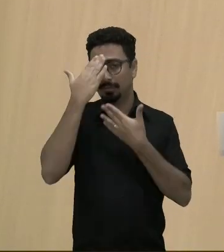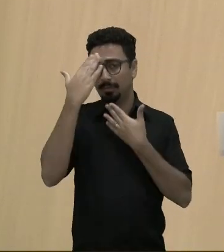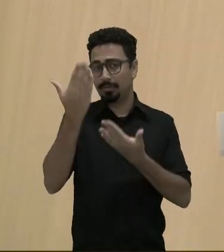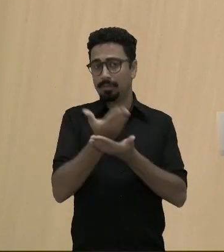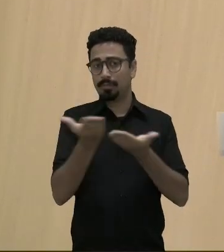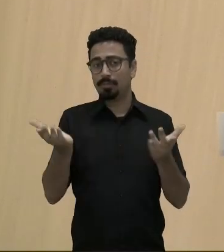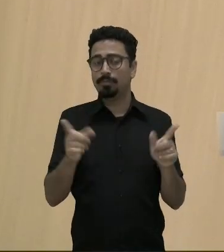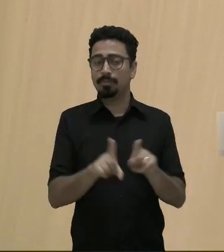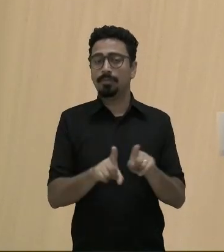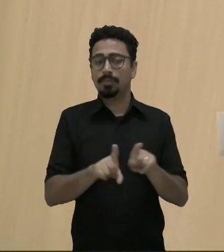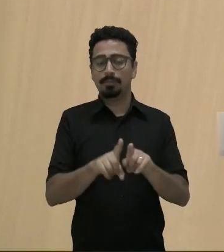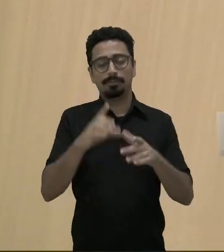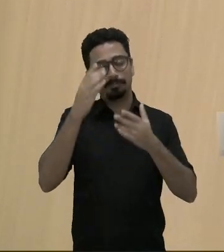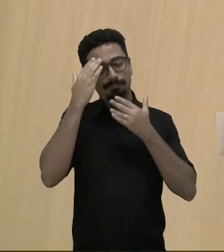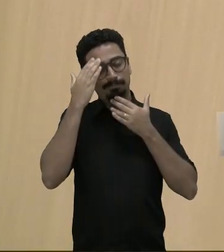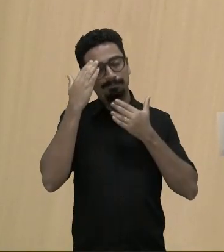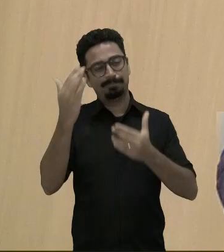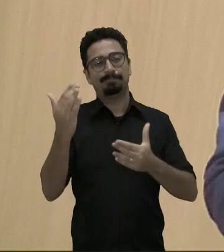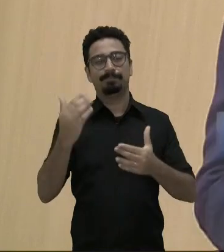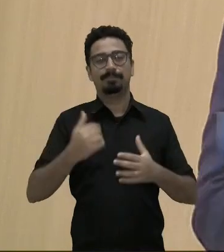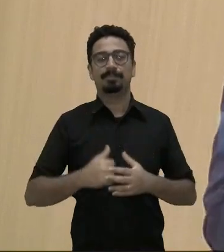vocês. Muito obrigado.